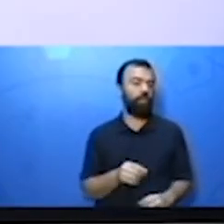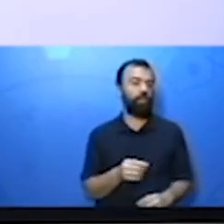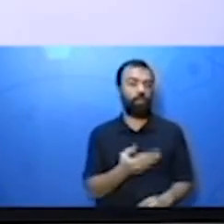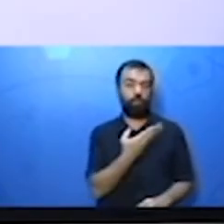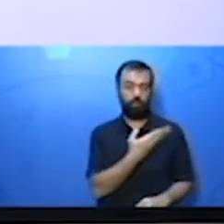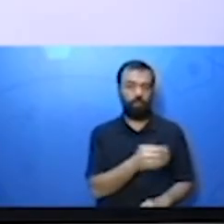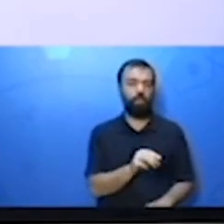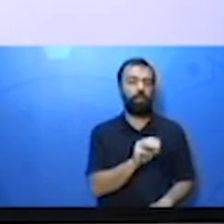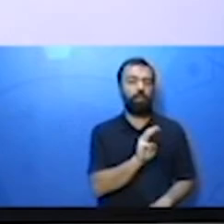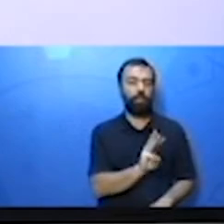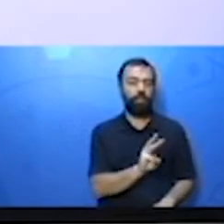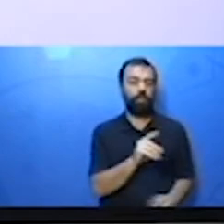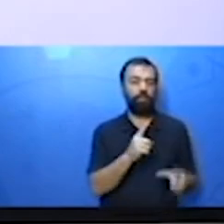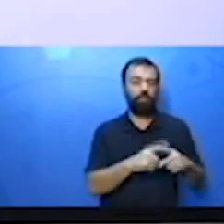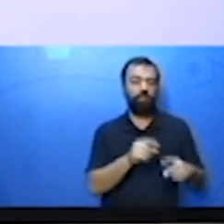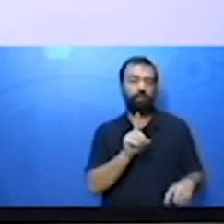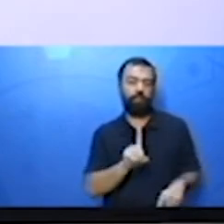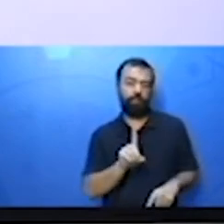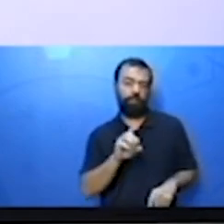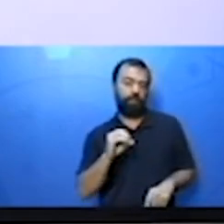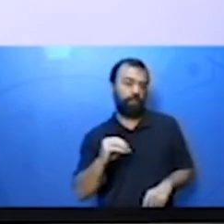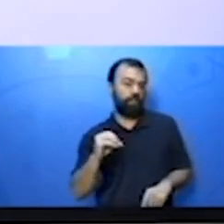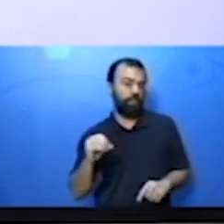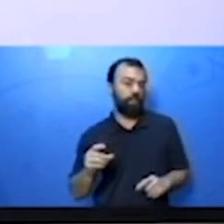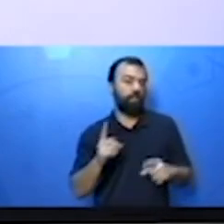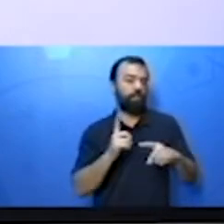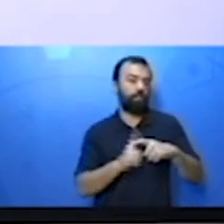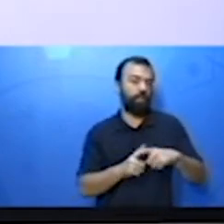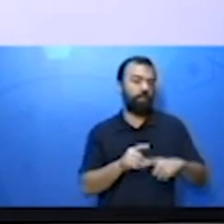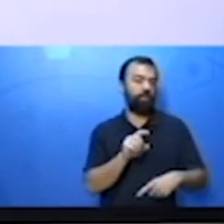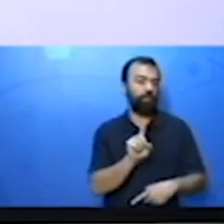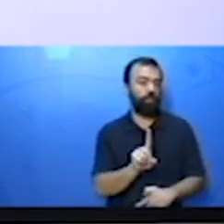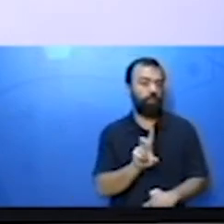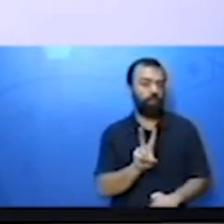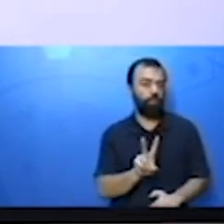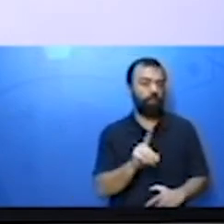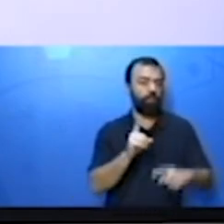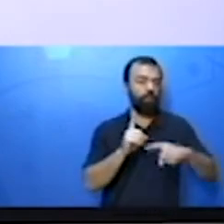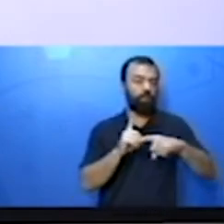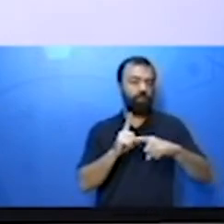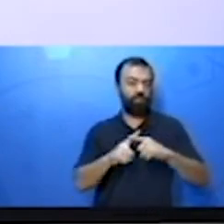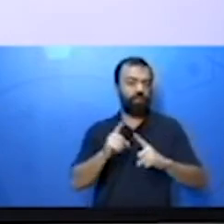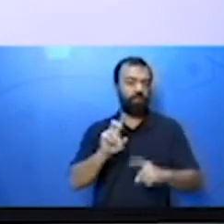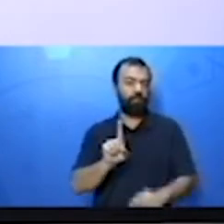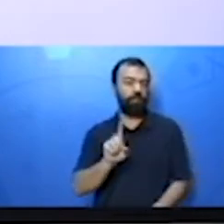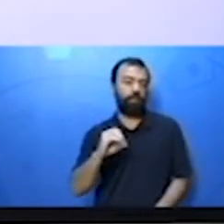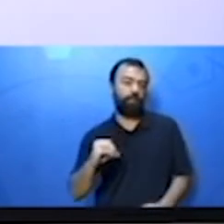vezes 10 mais 6. Qual é esse número?